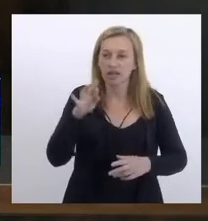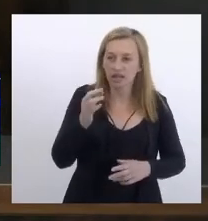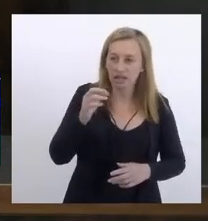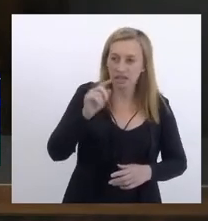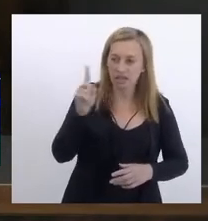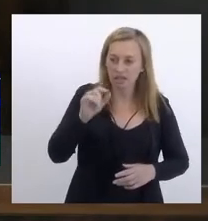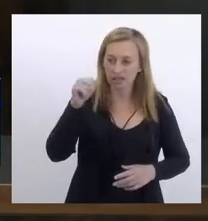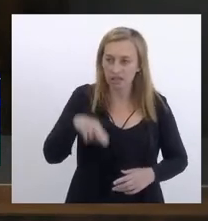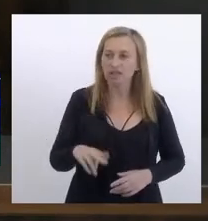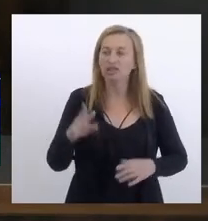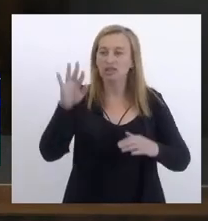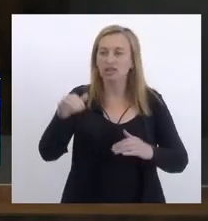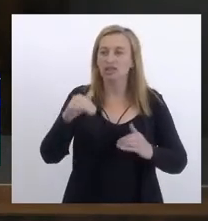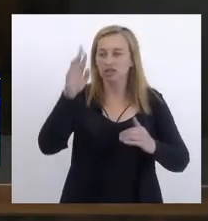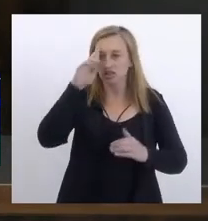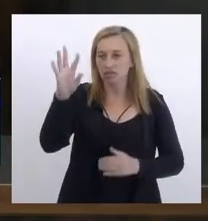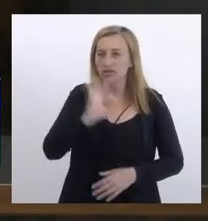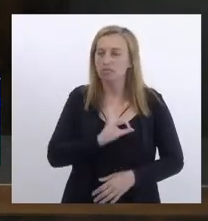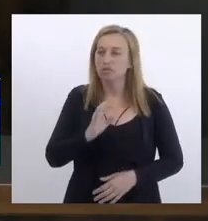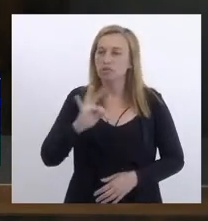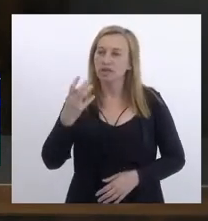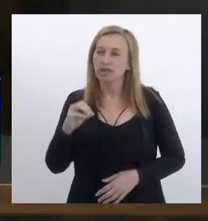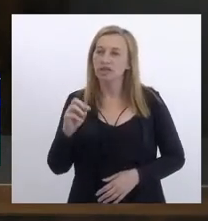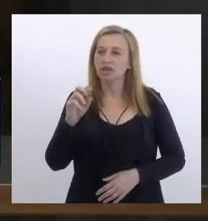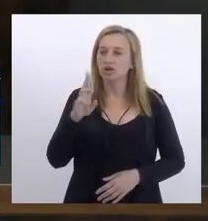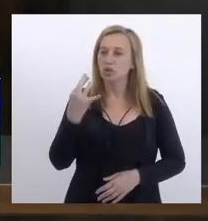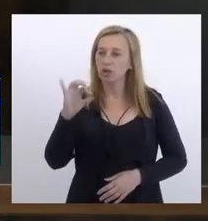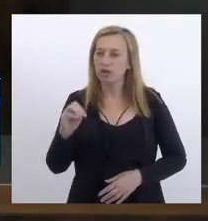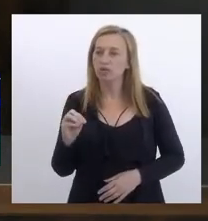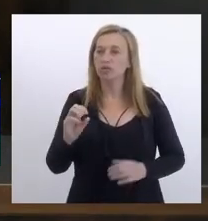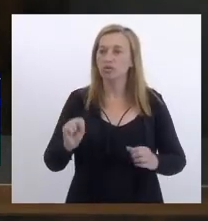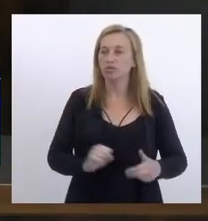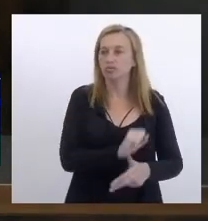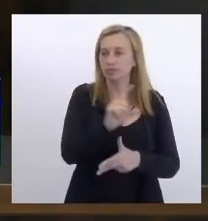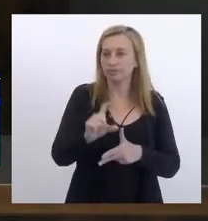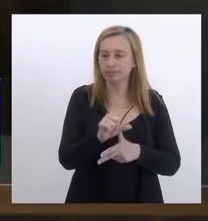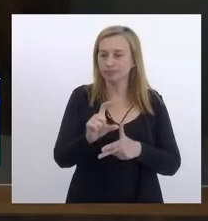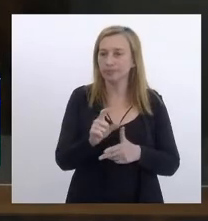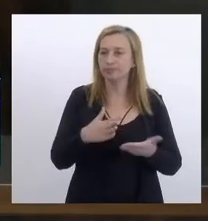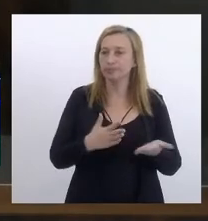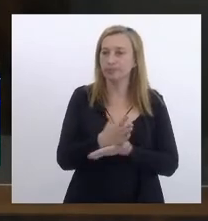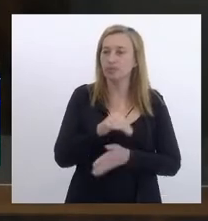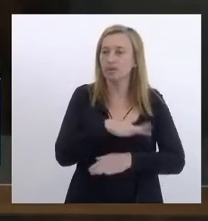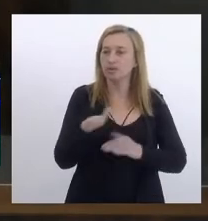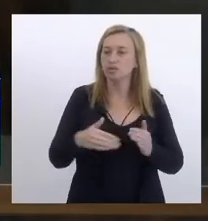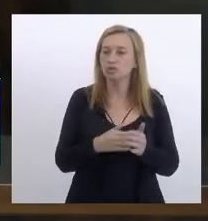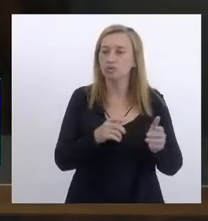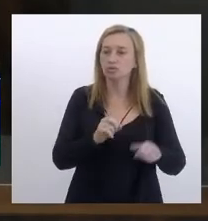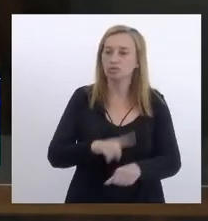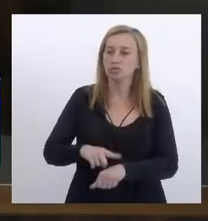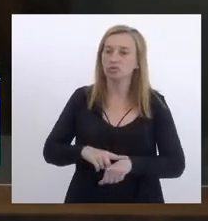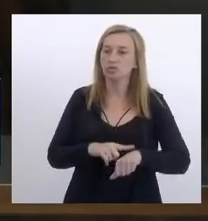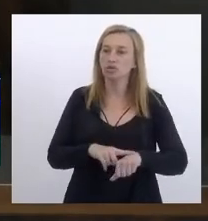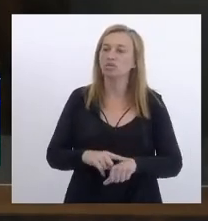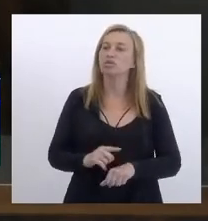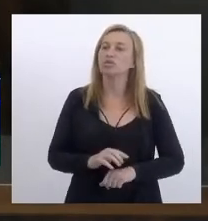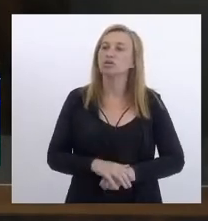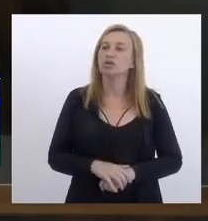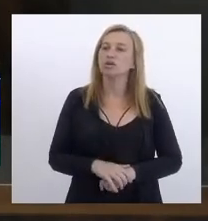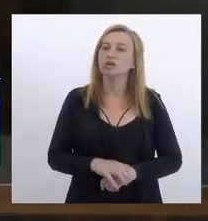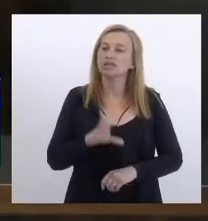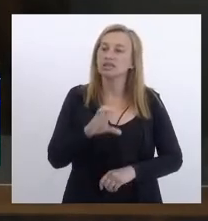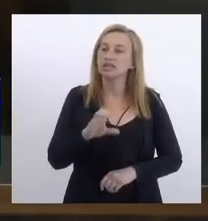Subtenente Bernard e Eurico Júnior, que autoriza o Poder Executivo a convocar os aprovados em todas as etapas do certame